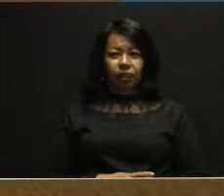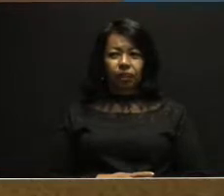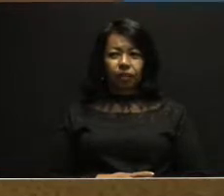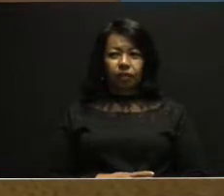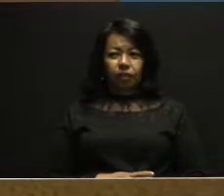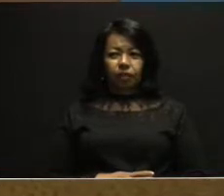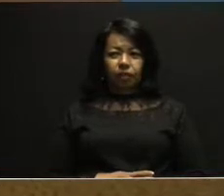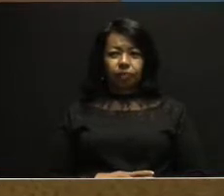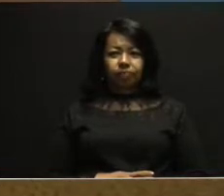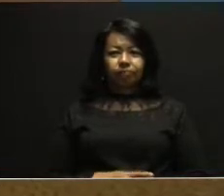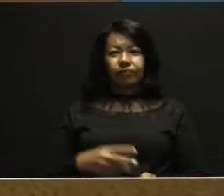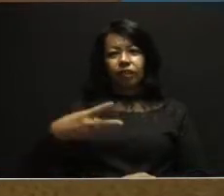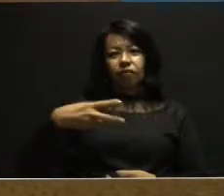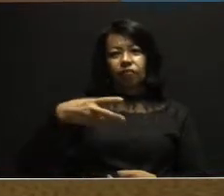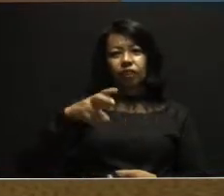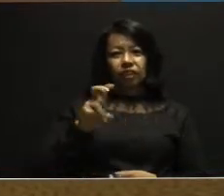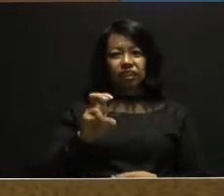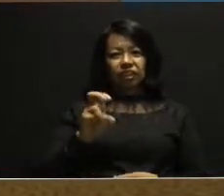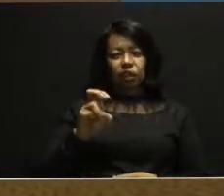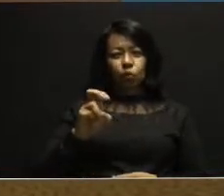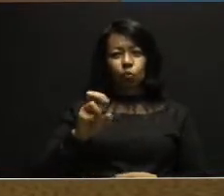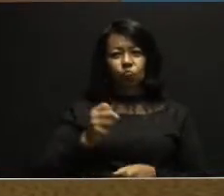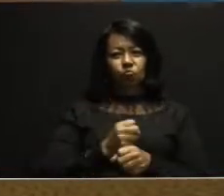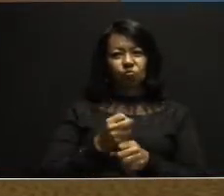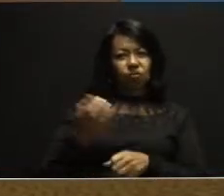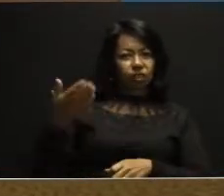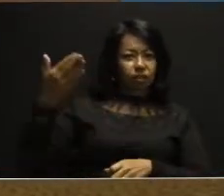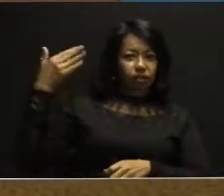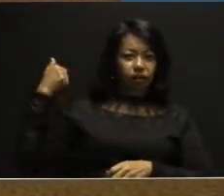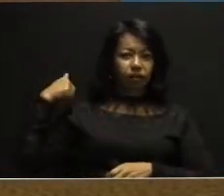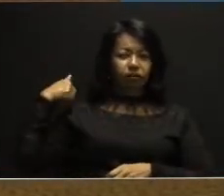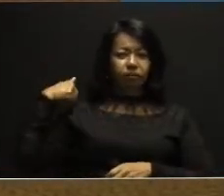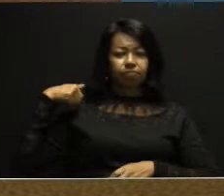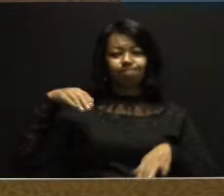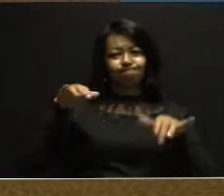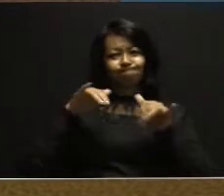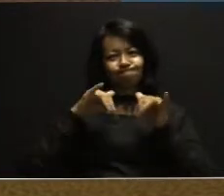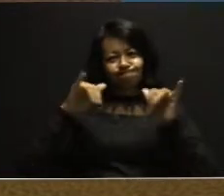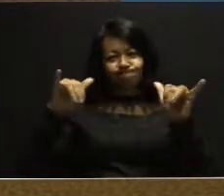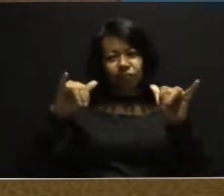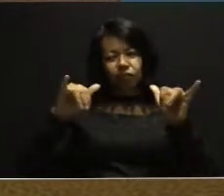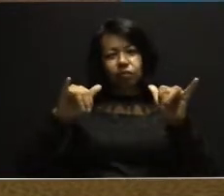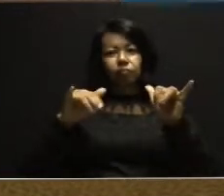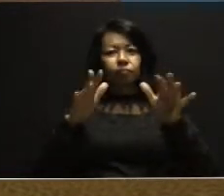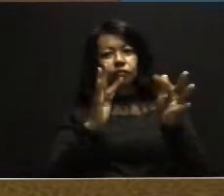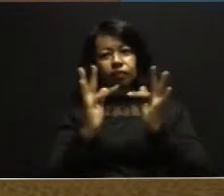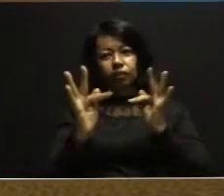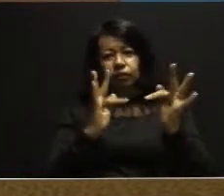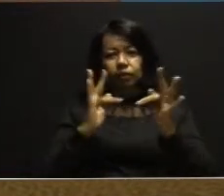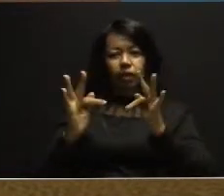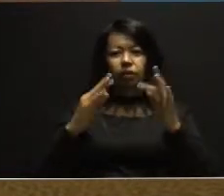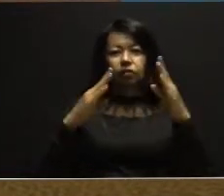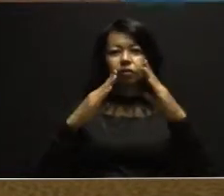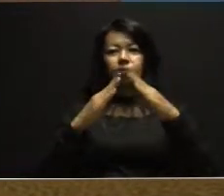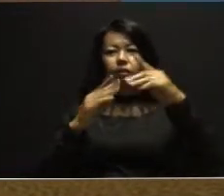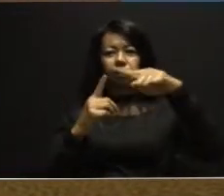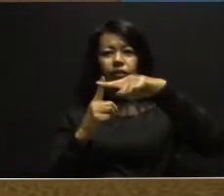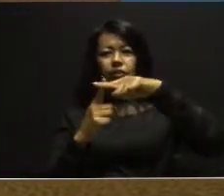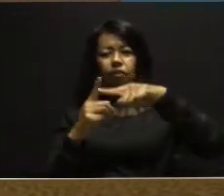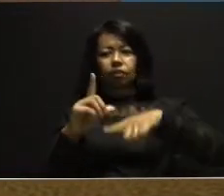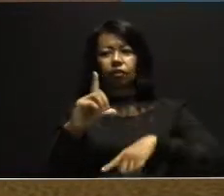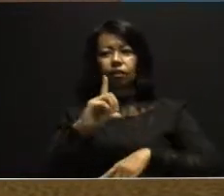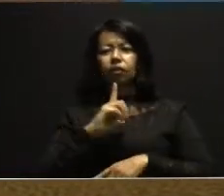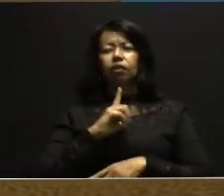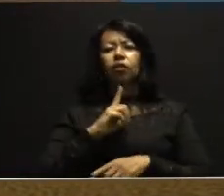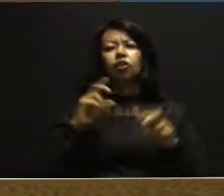Há 25 anos atrás, houve uma campanha da fraternidade na igreja que tinha